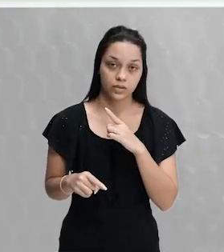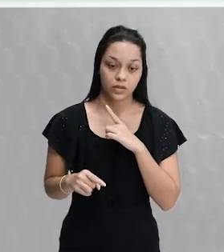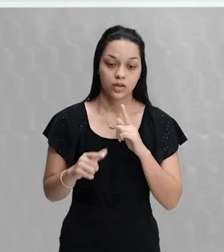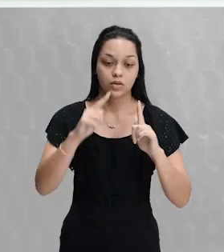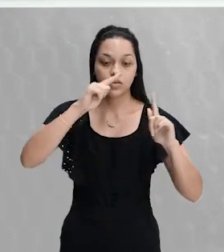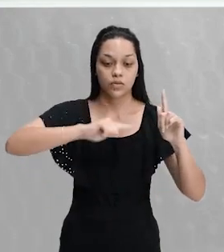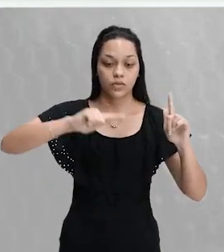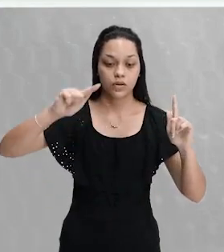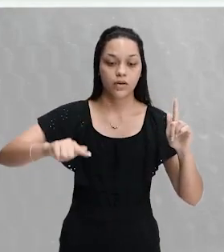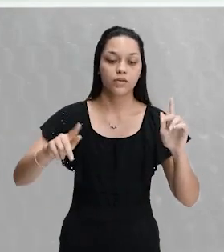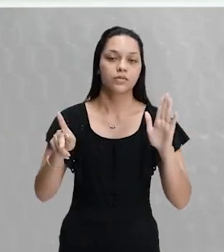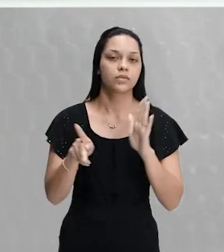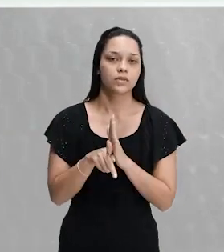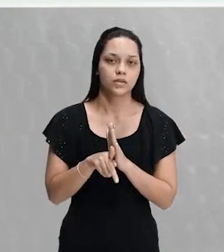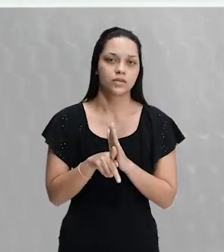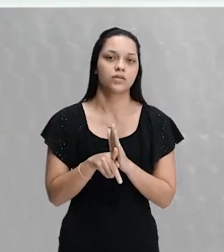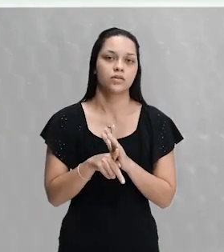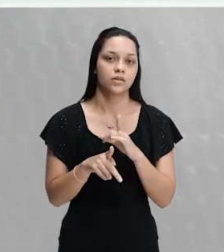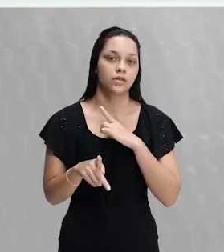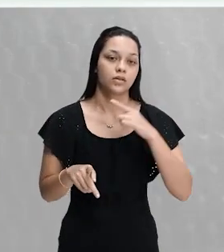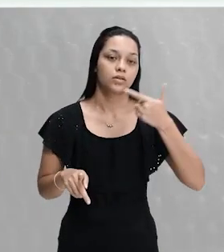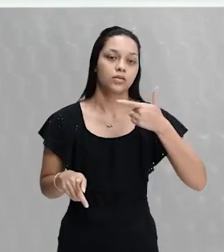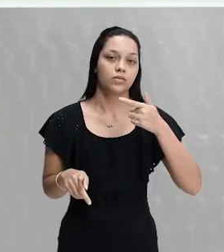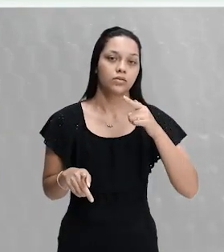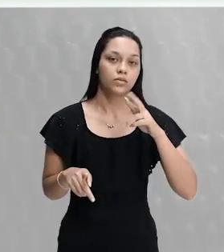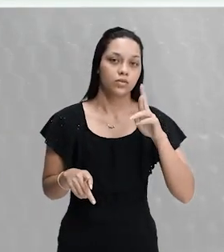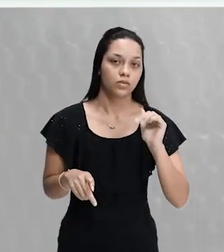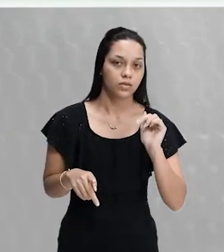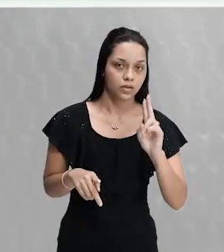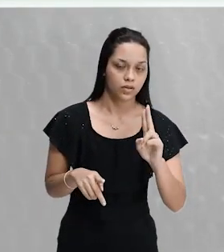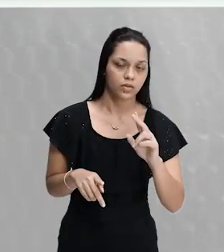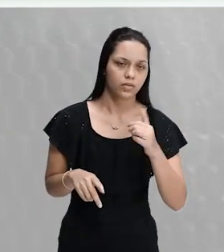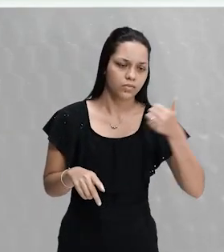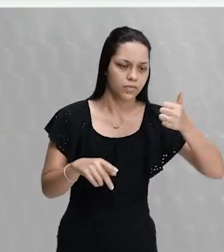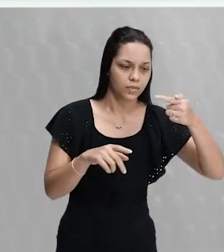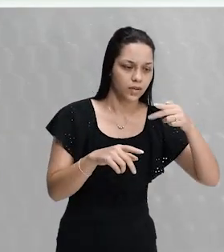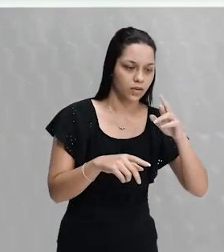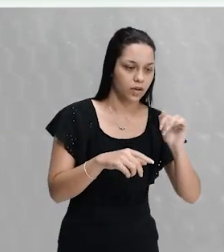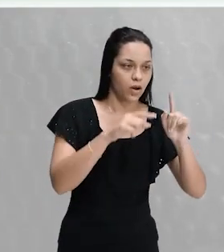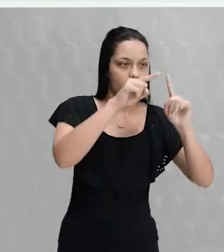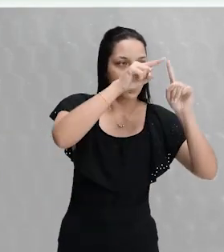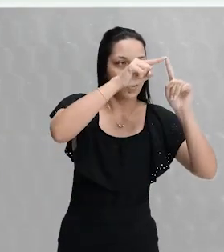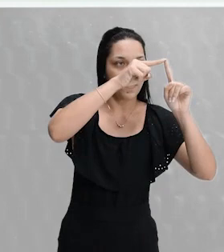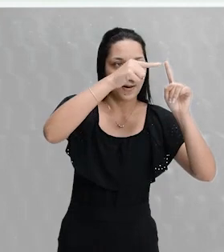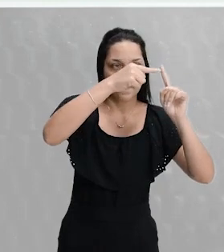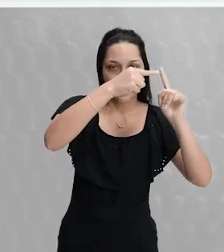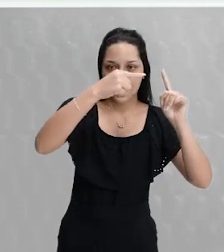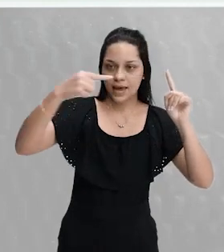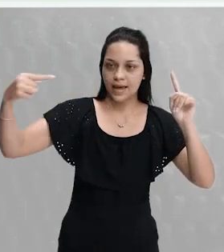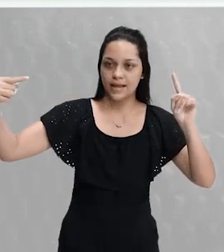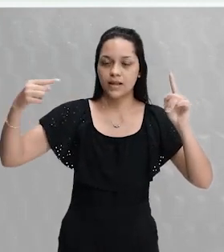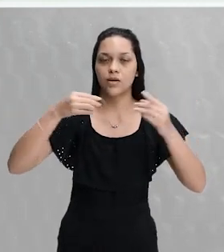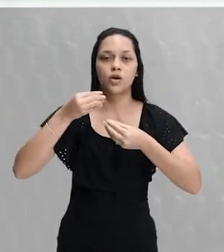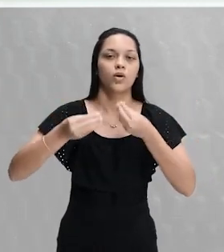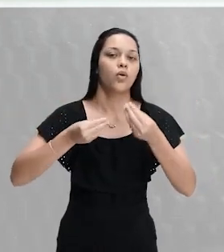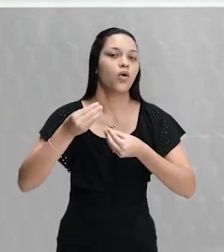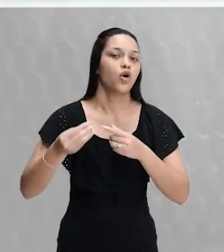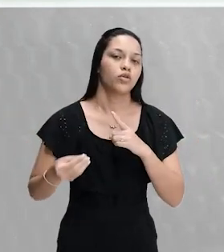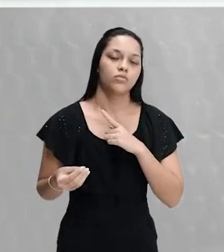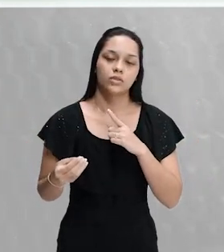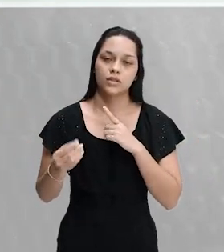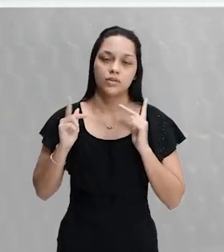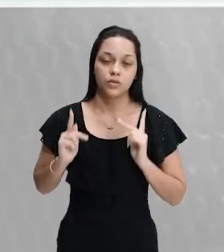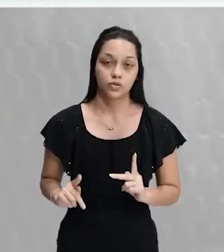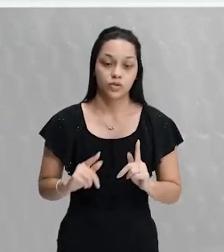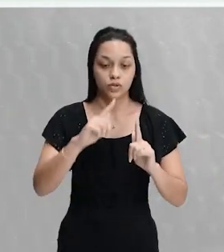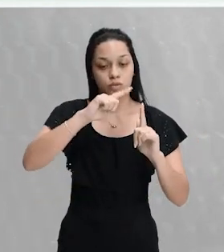gráfico específico. Né? Lá na função do segundo grau, a gente vê que do primeiro grau era uma reta. Né? Agora, vamos ver como é que esse